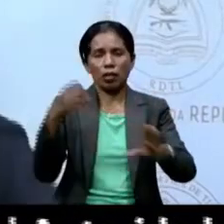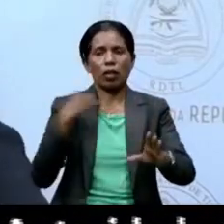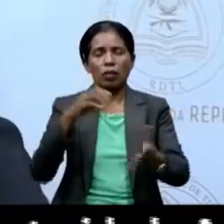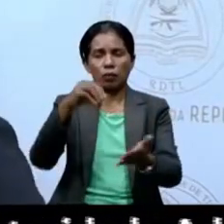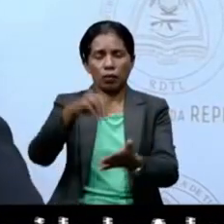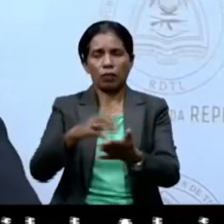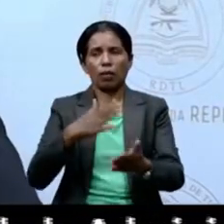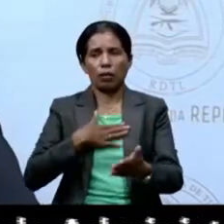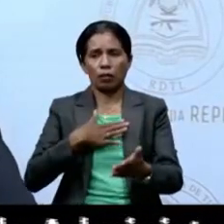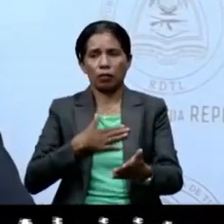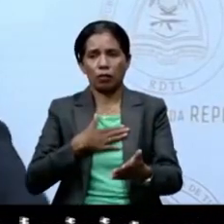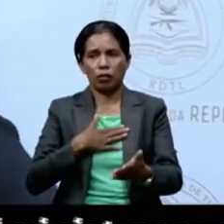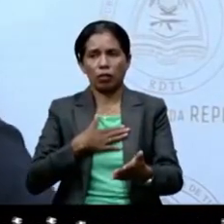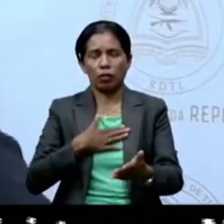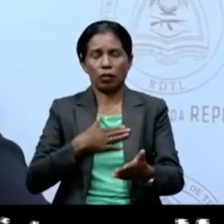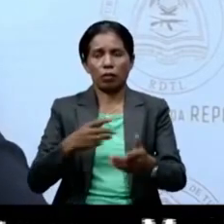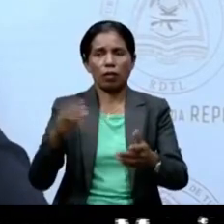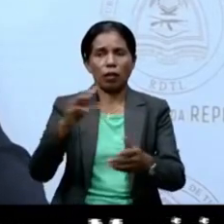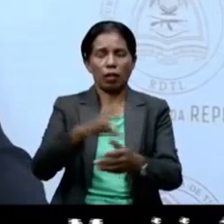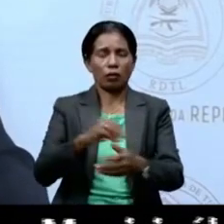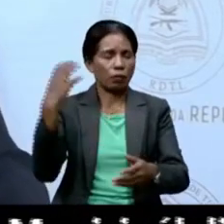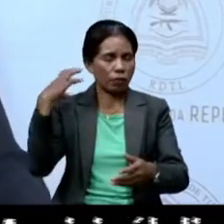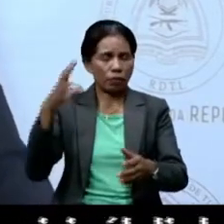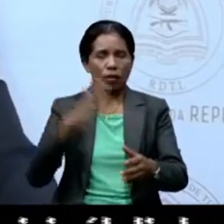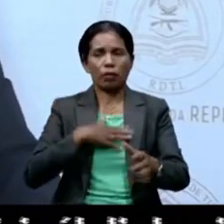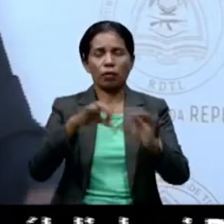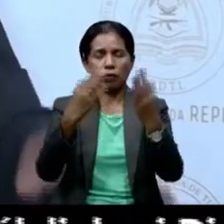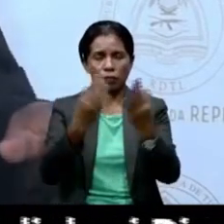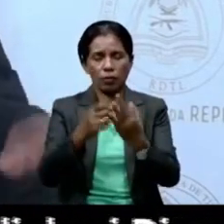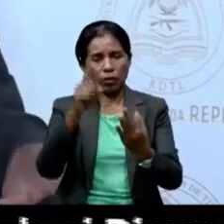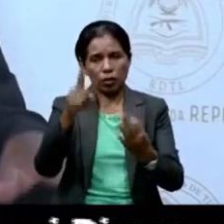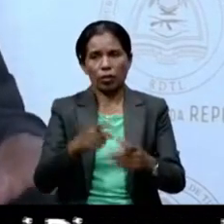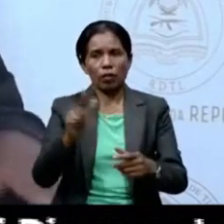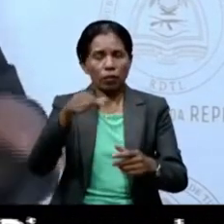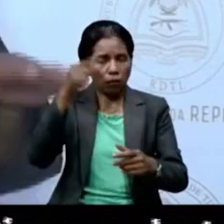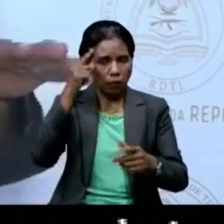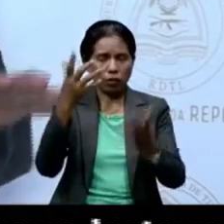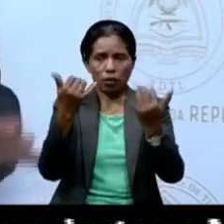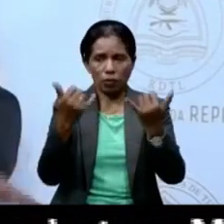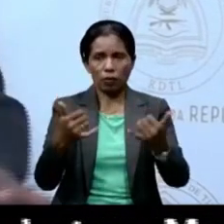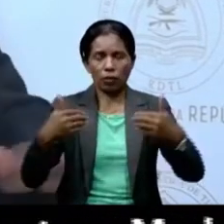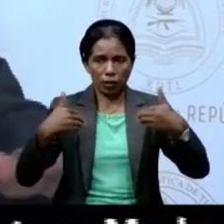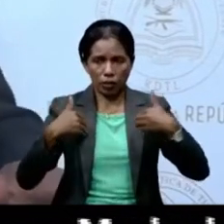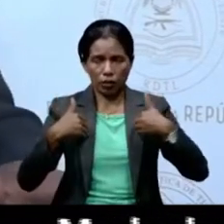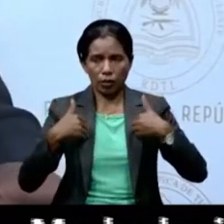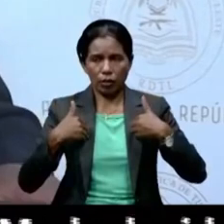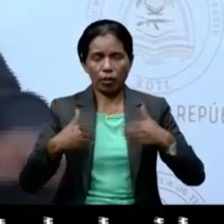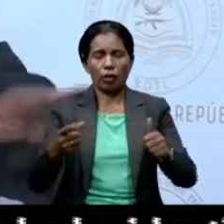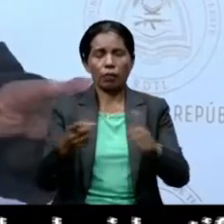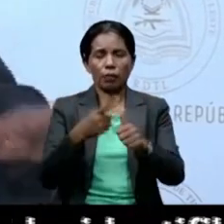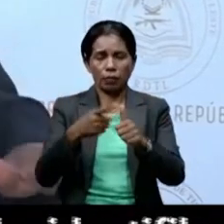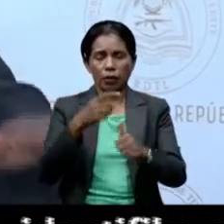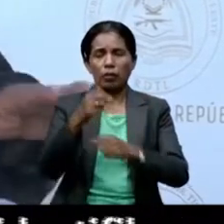falehane hau ne primu ida, tau falehane familiar ida. Governo agora ne ia primeiro ano